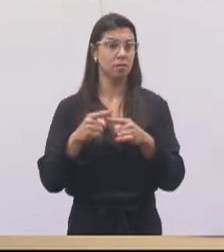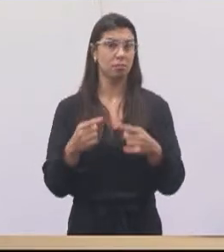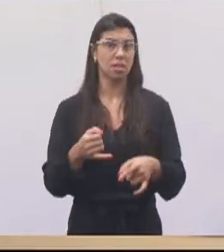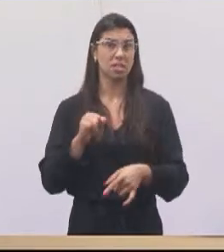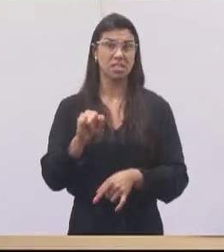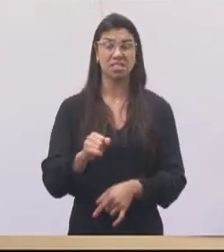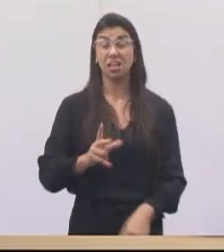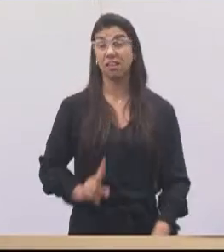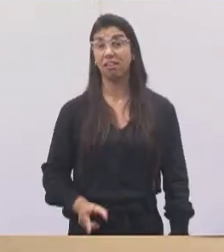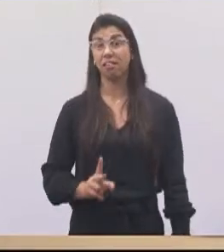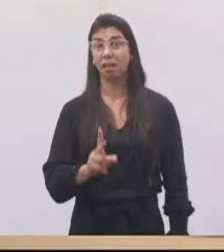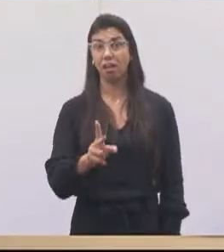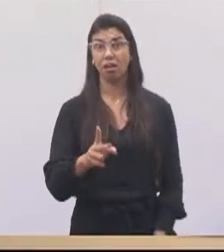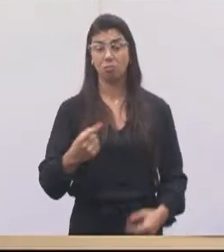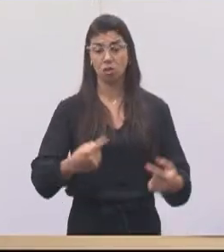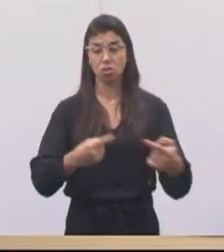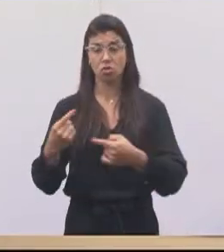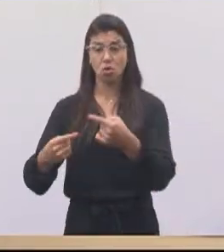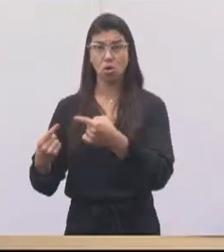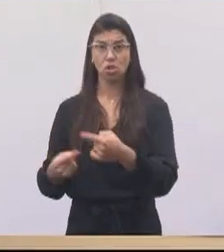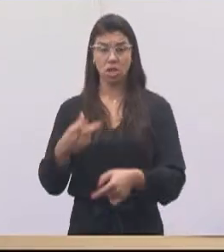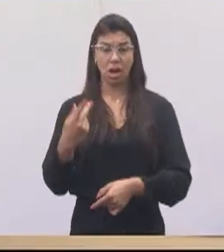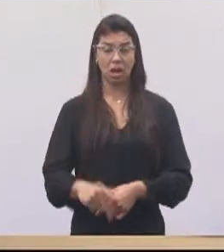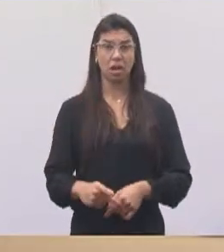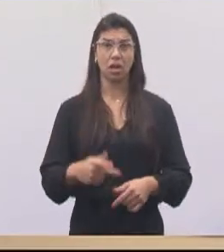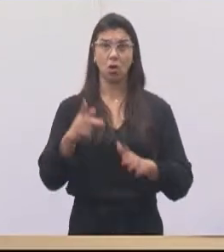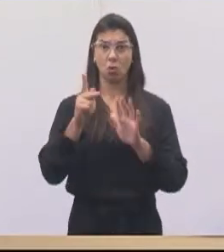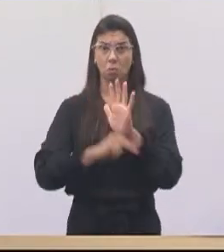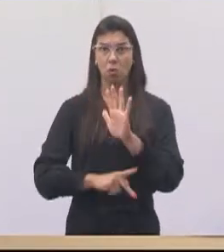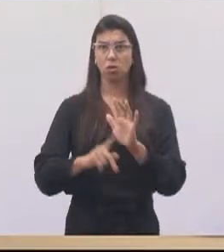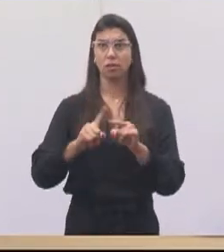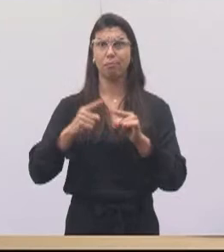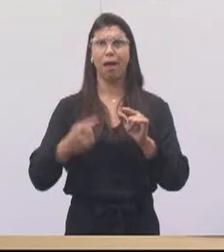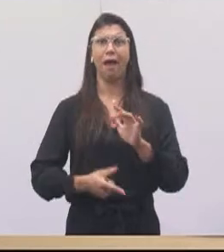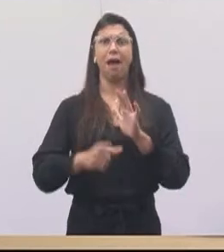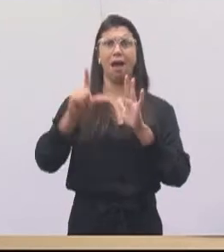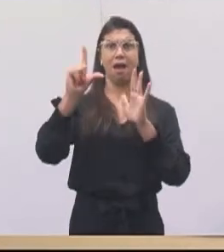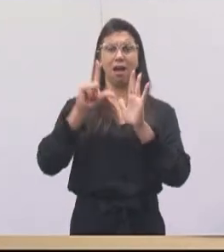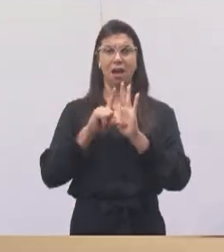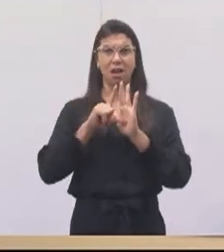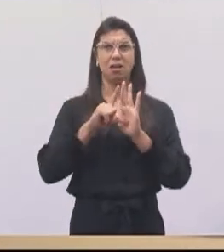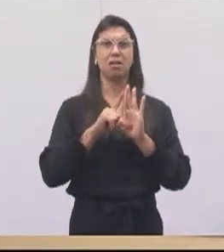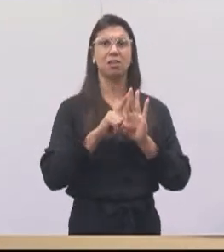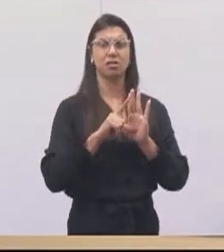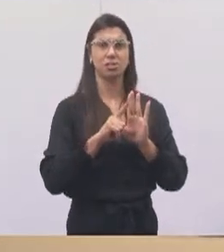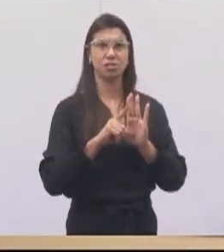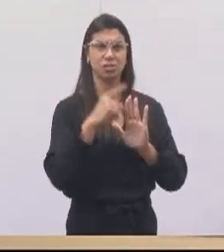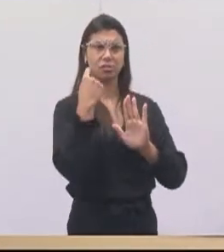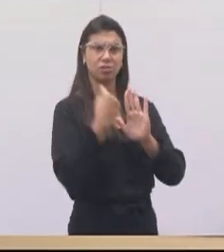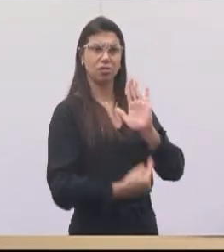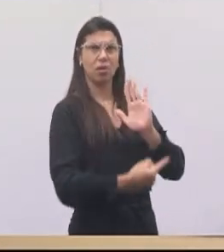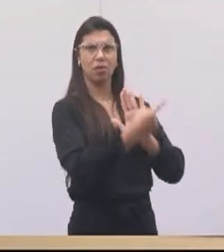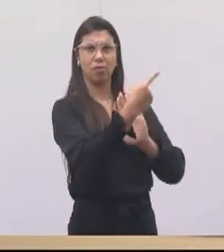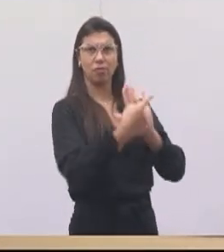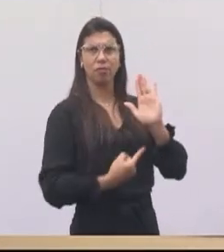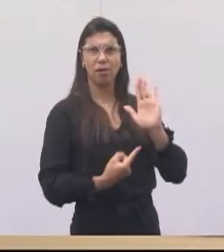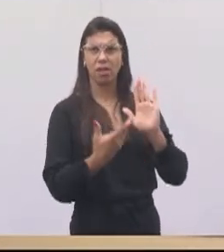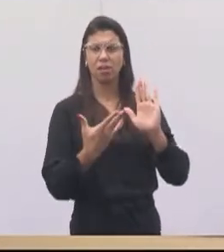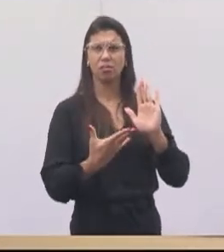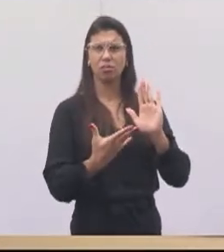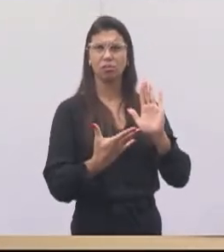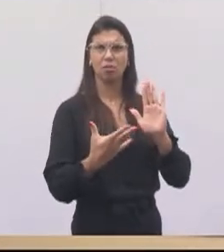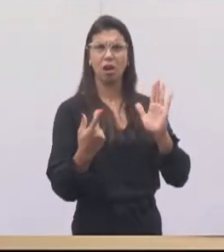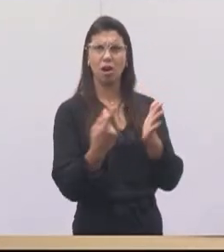toda vez que se discutir um projeto nessa casa aqui, já antecipar o veto do prefeito ou do